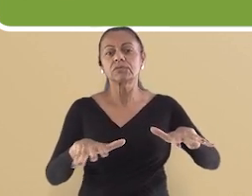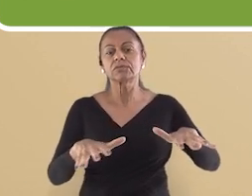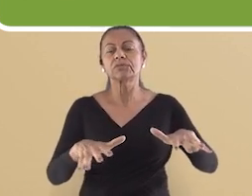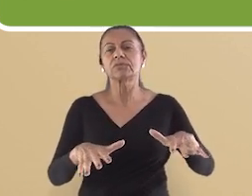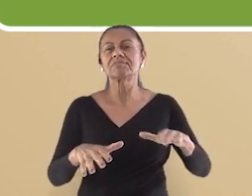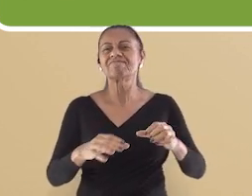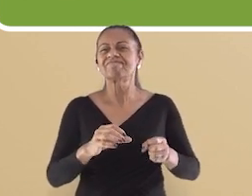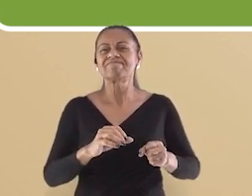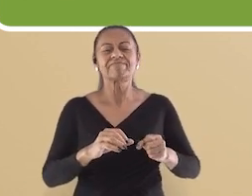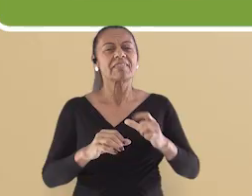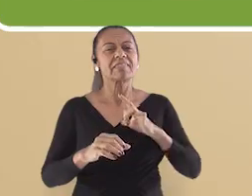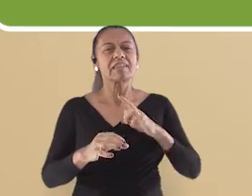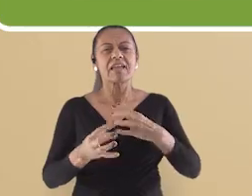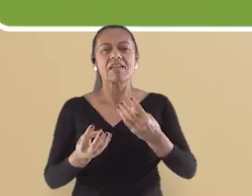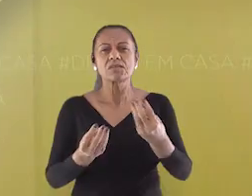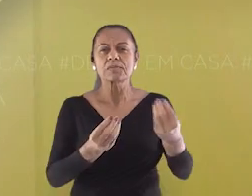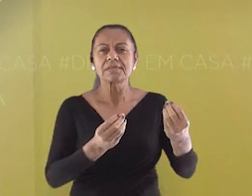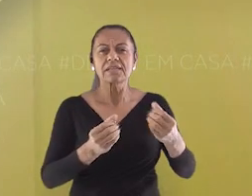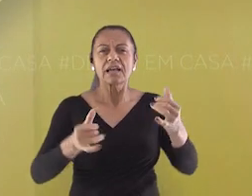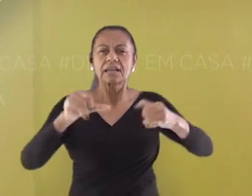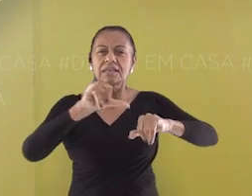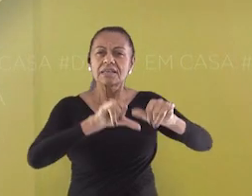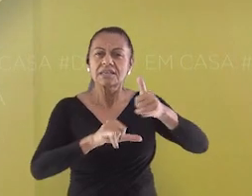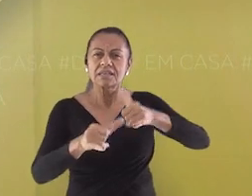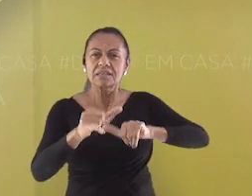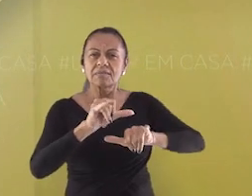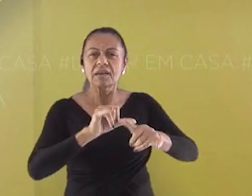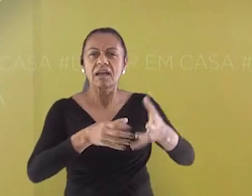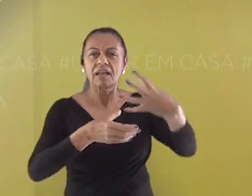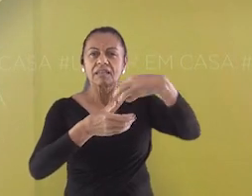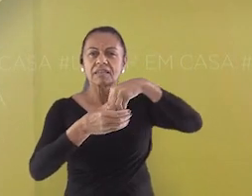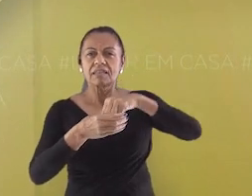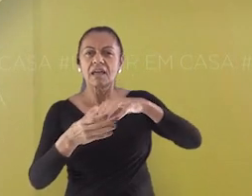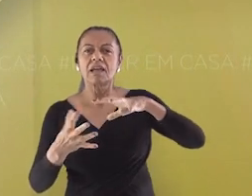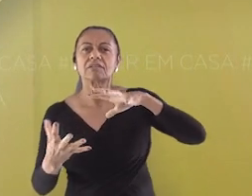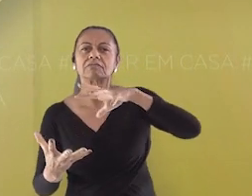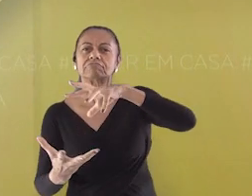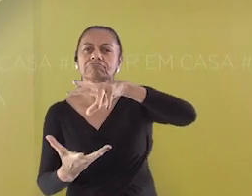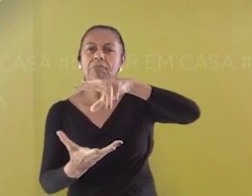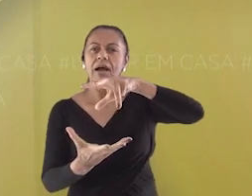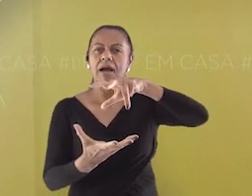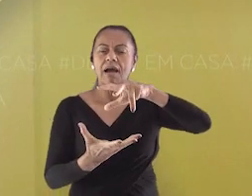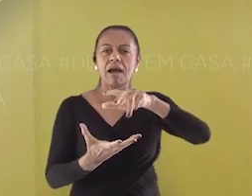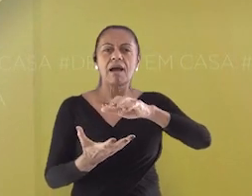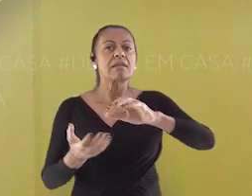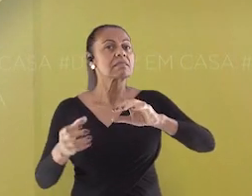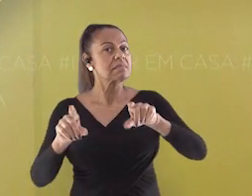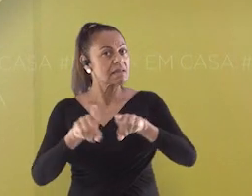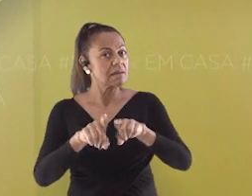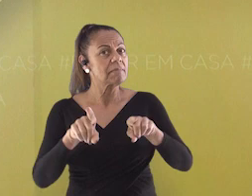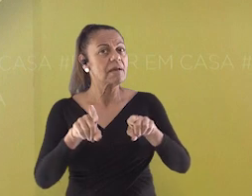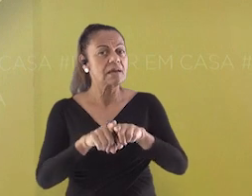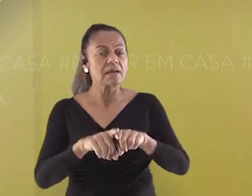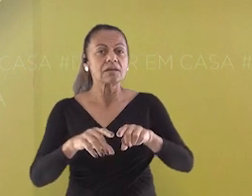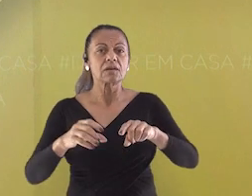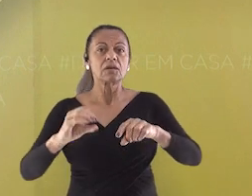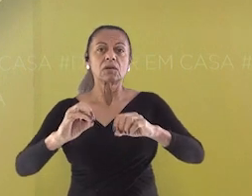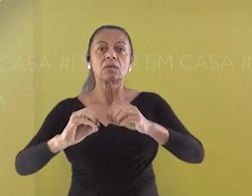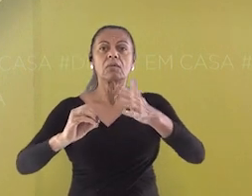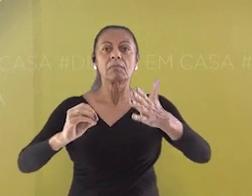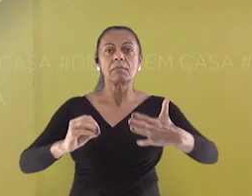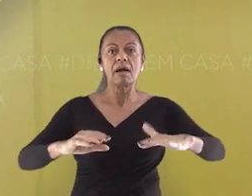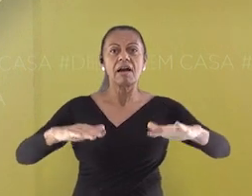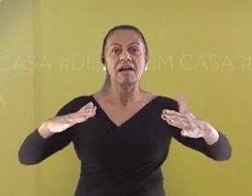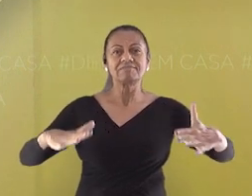e vulcanismo, liberam substâncias químicas tanto na atmosfera quanto no solo e no mar. Isso é